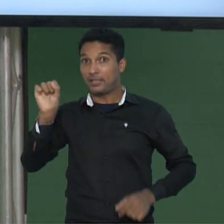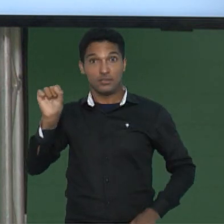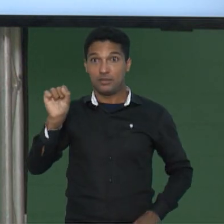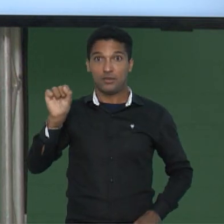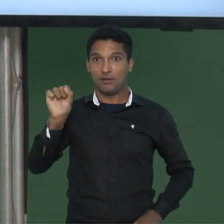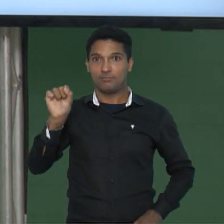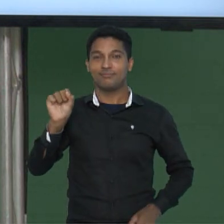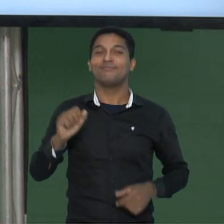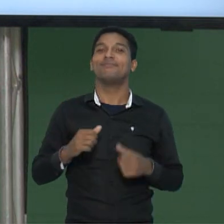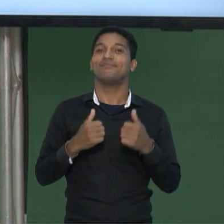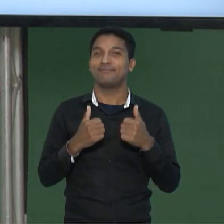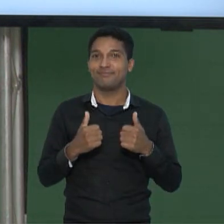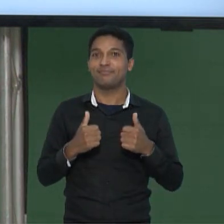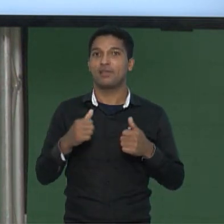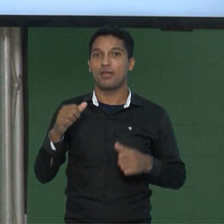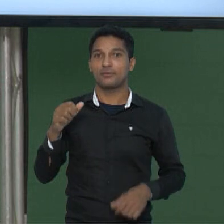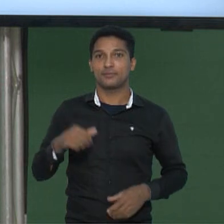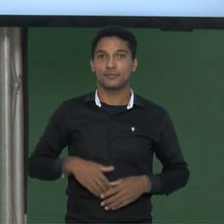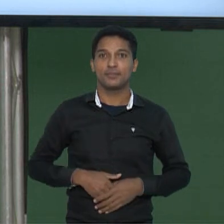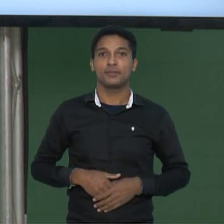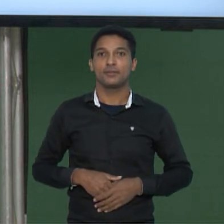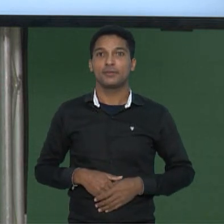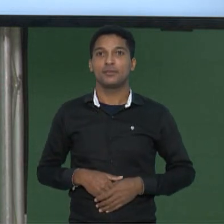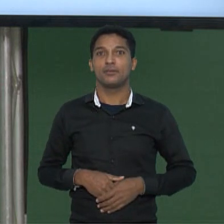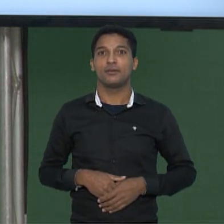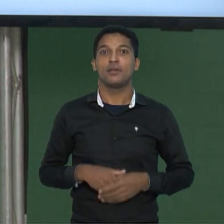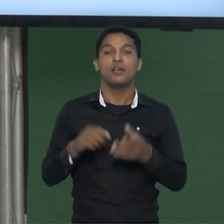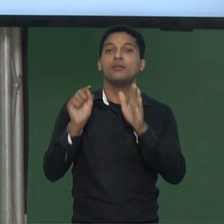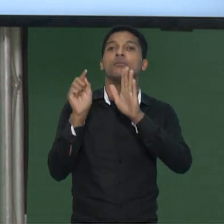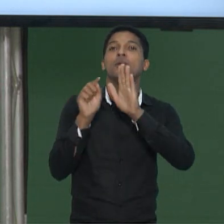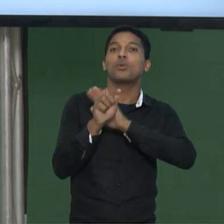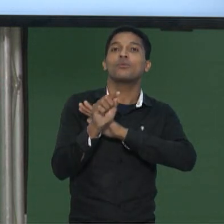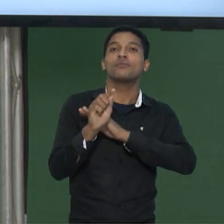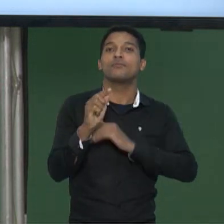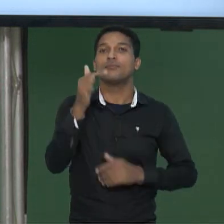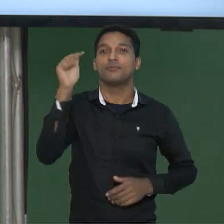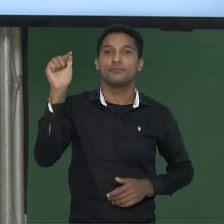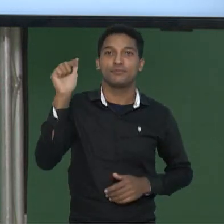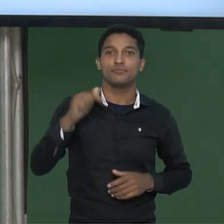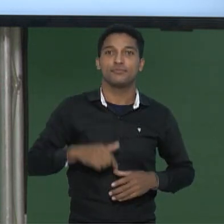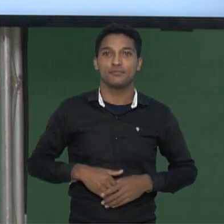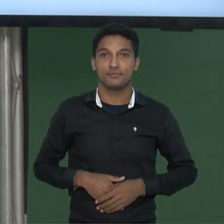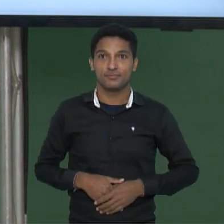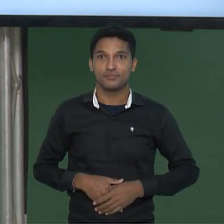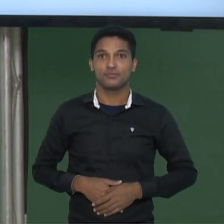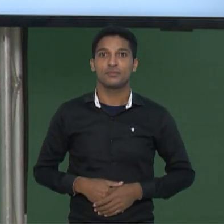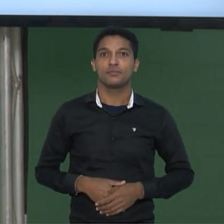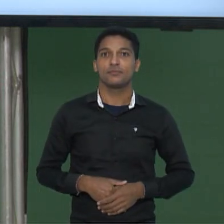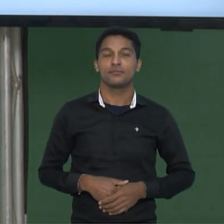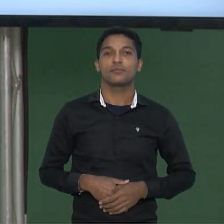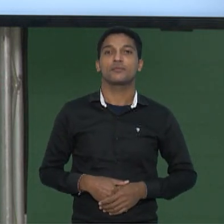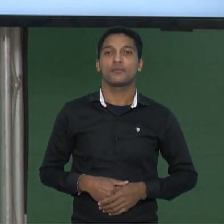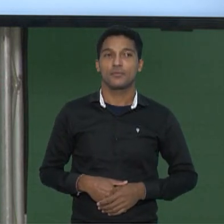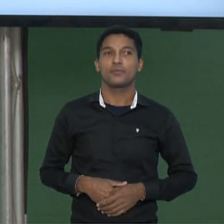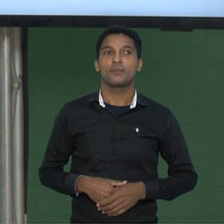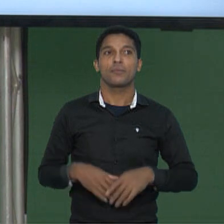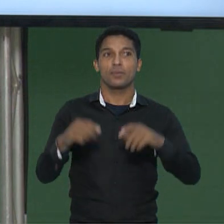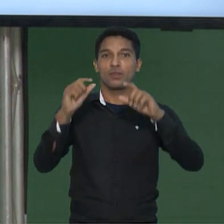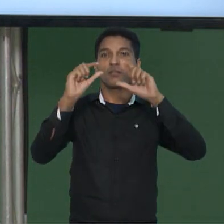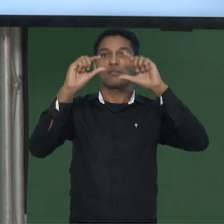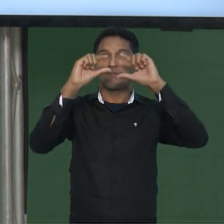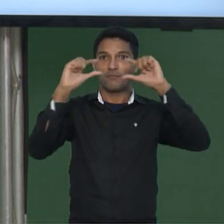no final, ok? Próxima perguntinha. Nesta frasezinha